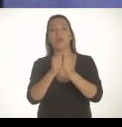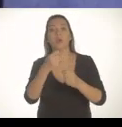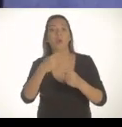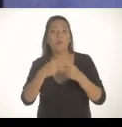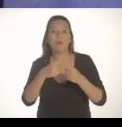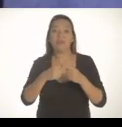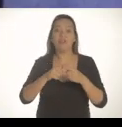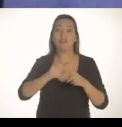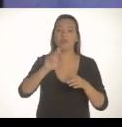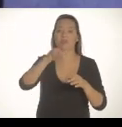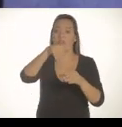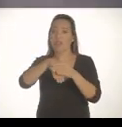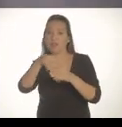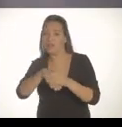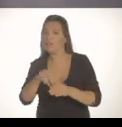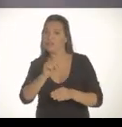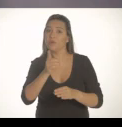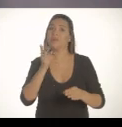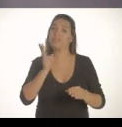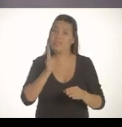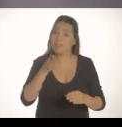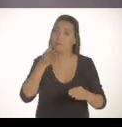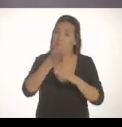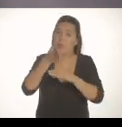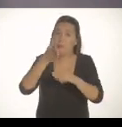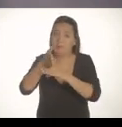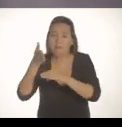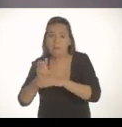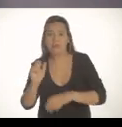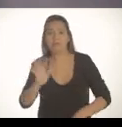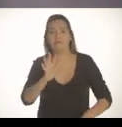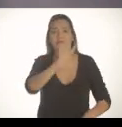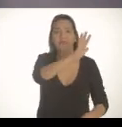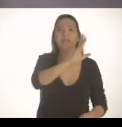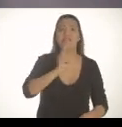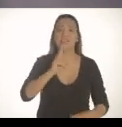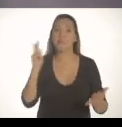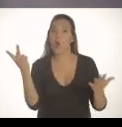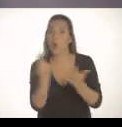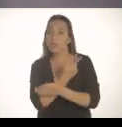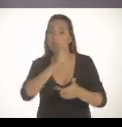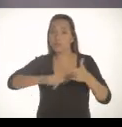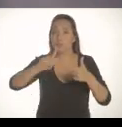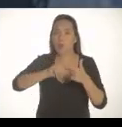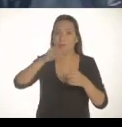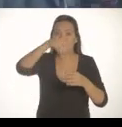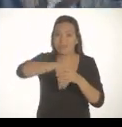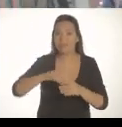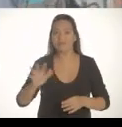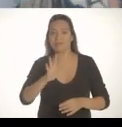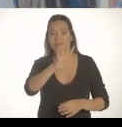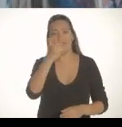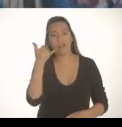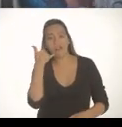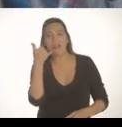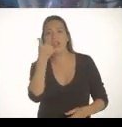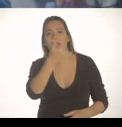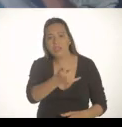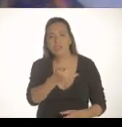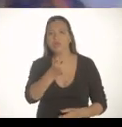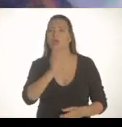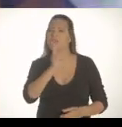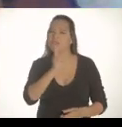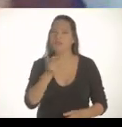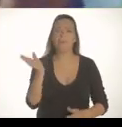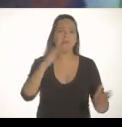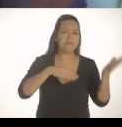lembrar que fora de época de campanha, quando o bicho pega aqui dentro da favela, é um dos telefones que eu ligo, é um dos apoios que eu peço, e ele sempre tem